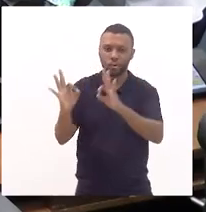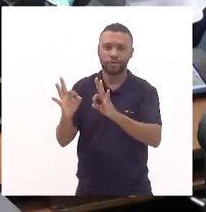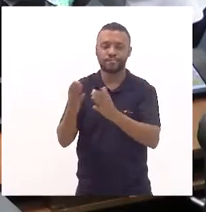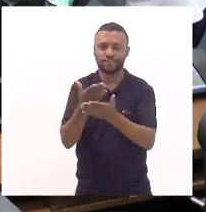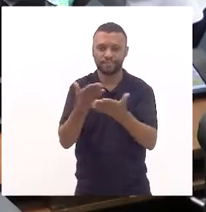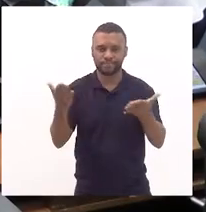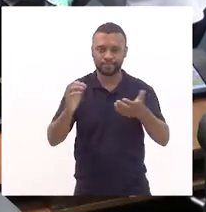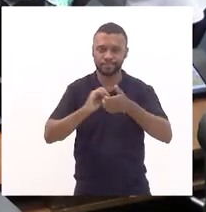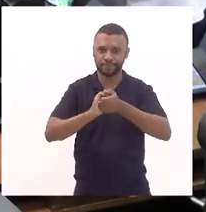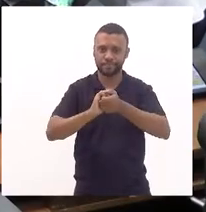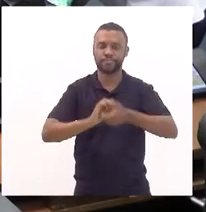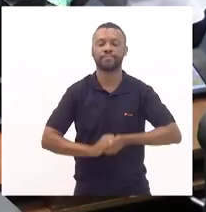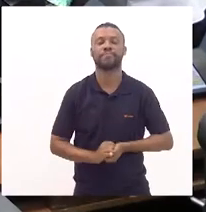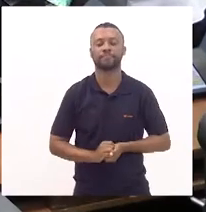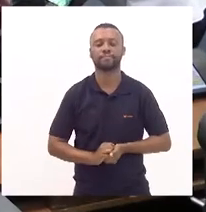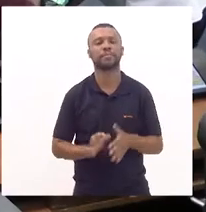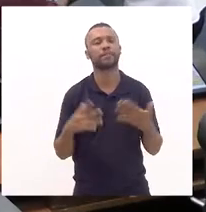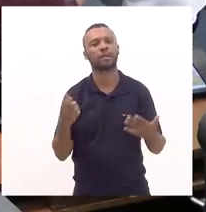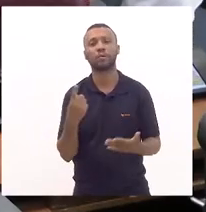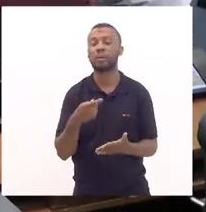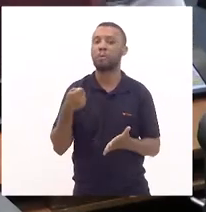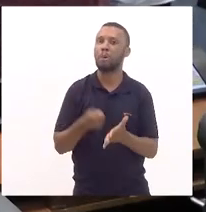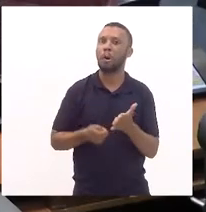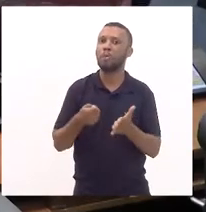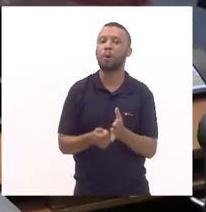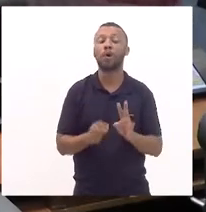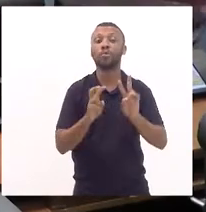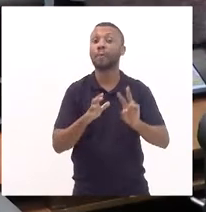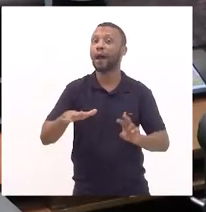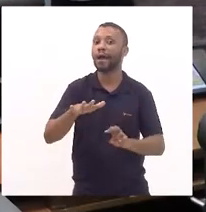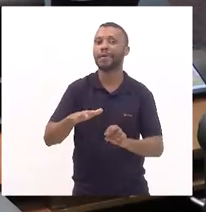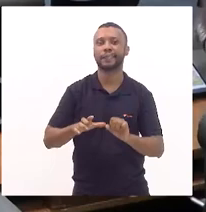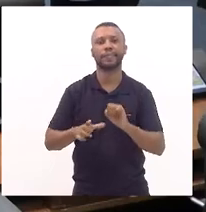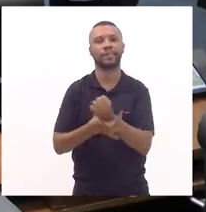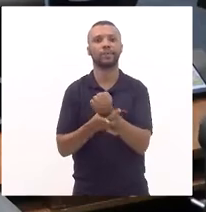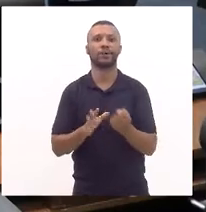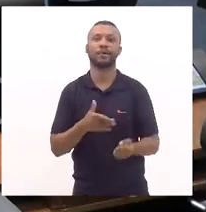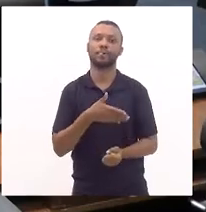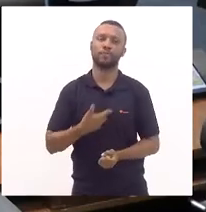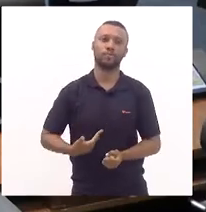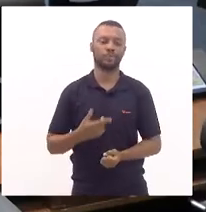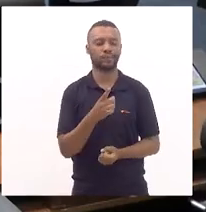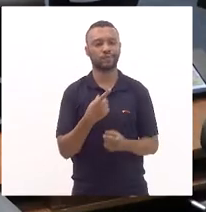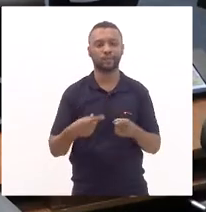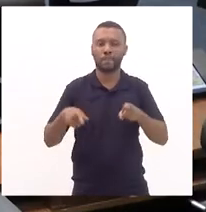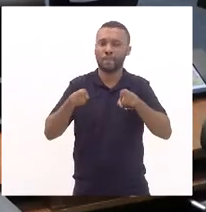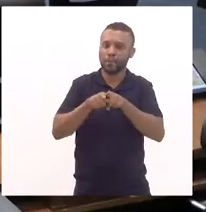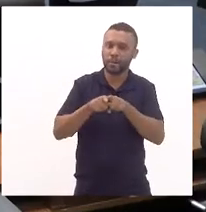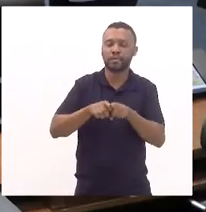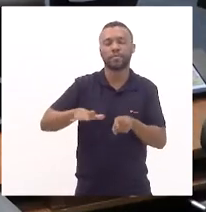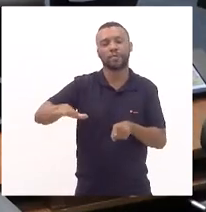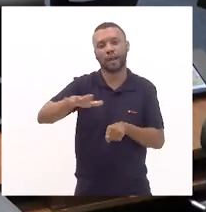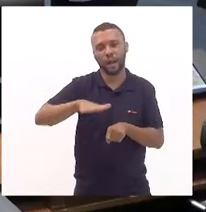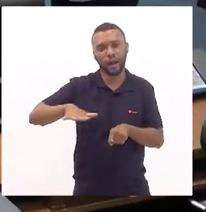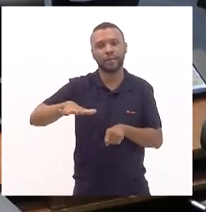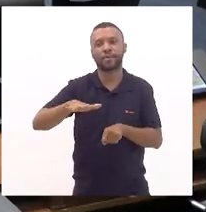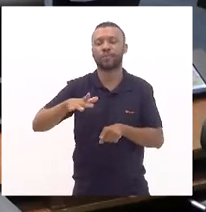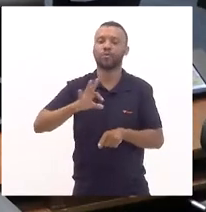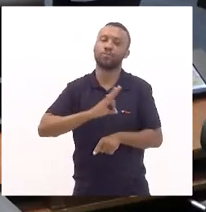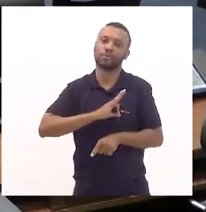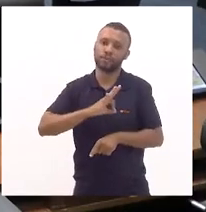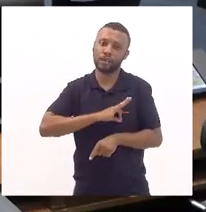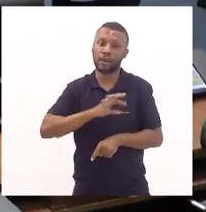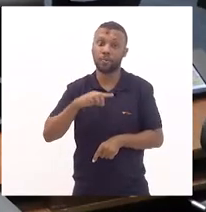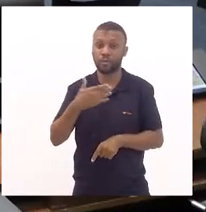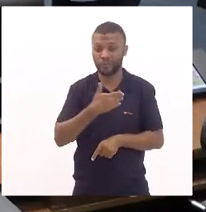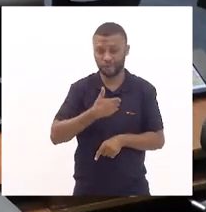presidente, nós temos lutado muito aqui com relação à segurança pública. O senhor tem sido um grande parceiro da segurança pública. O nosso